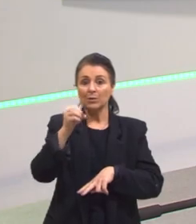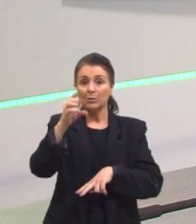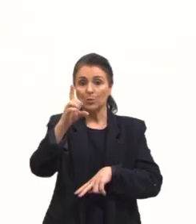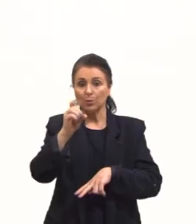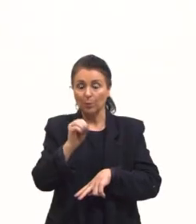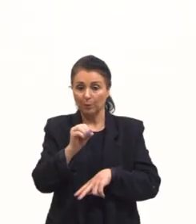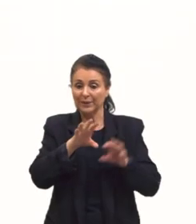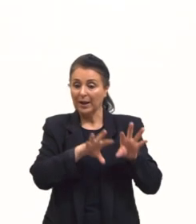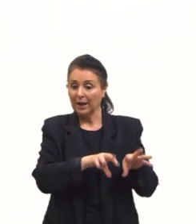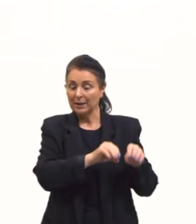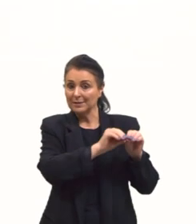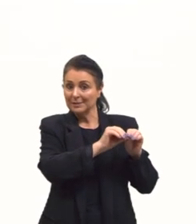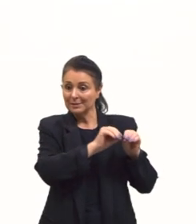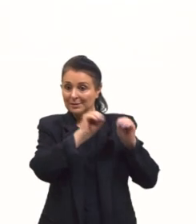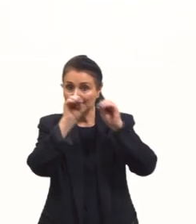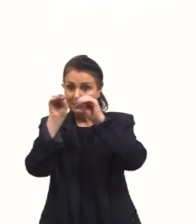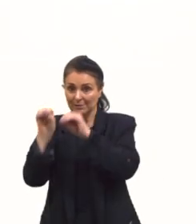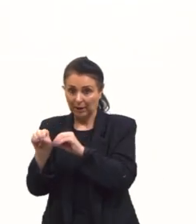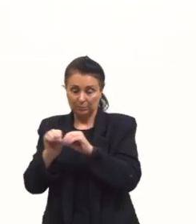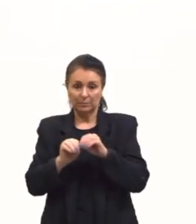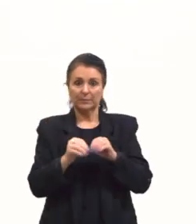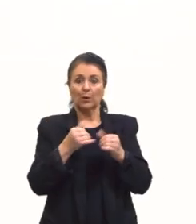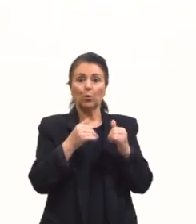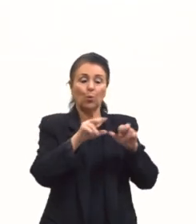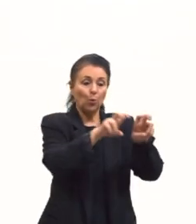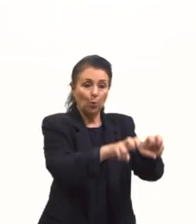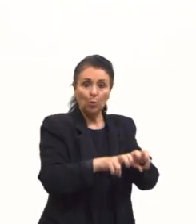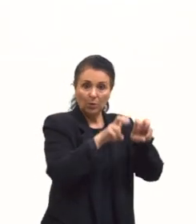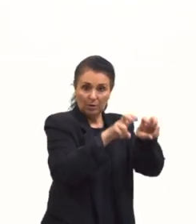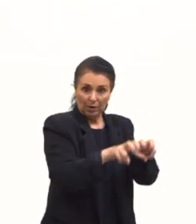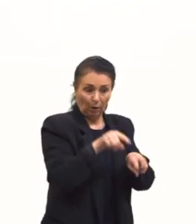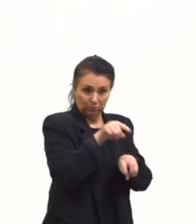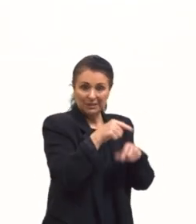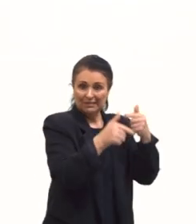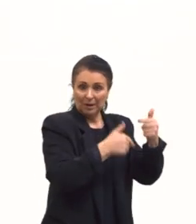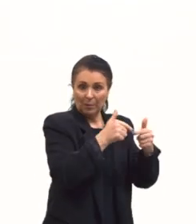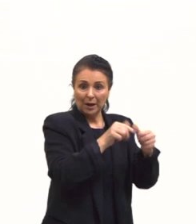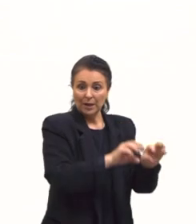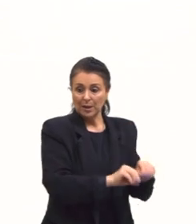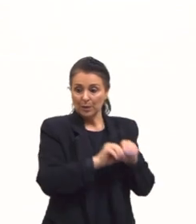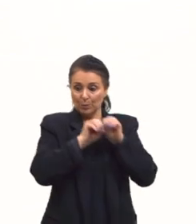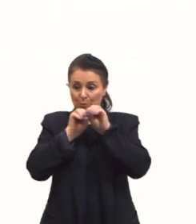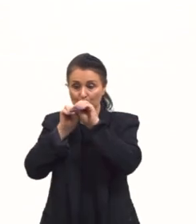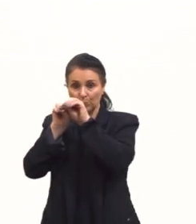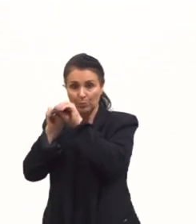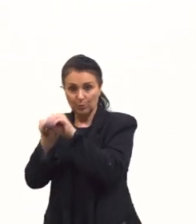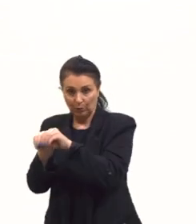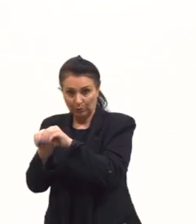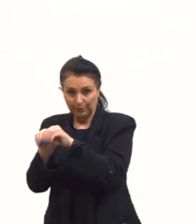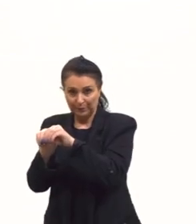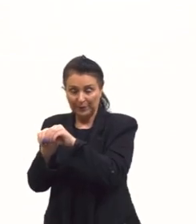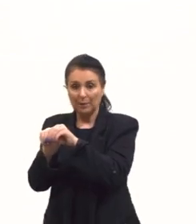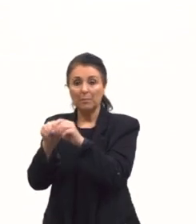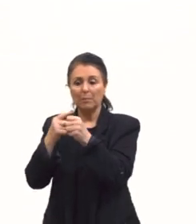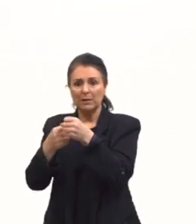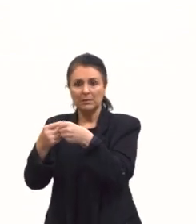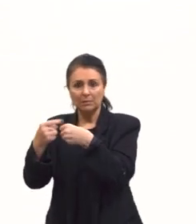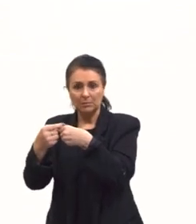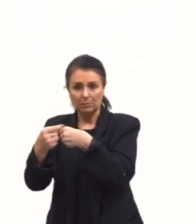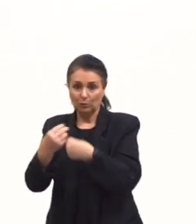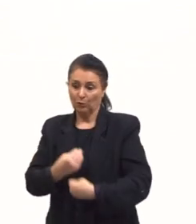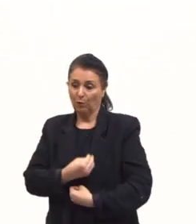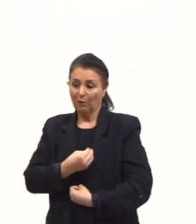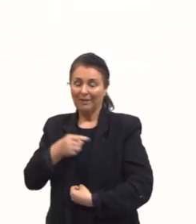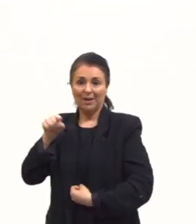Êxodo Urbano principalmente o êxodo rural que aquele que a pessoa vai sai do campo né grande quantidade de pessoas não é sair do campo e